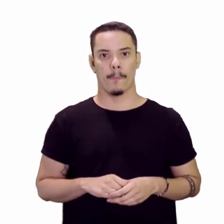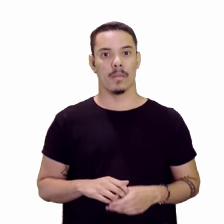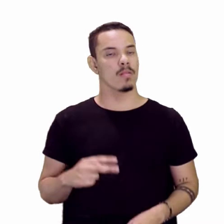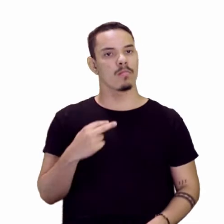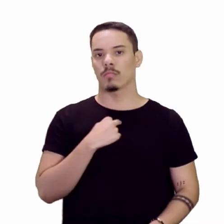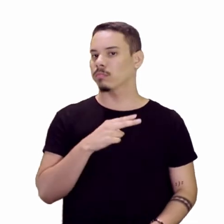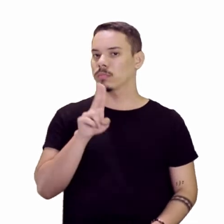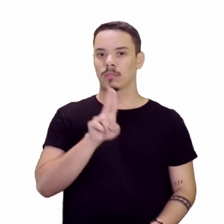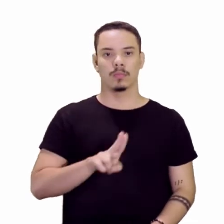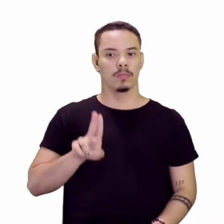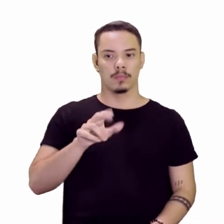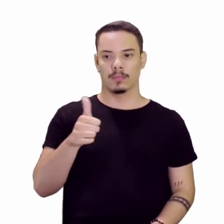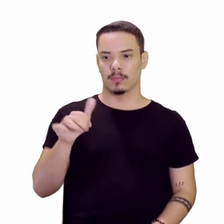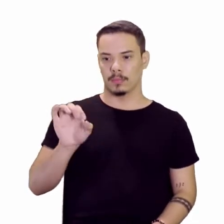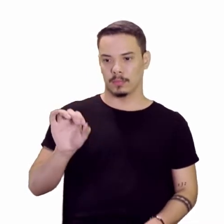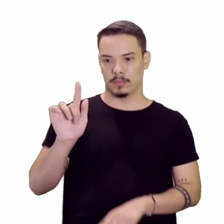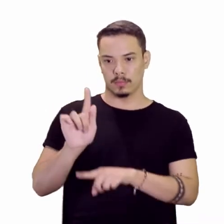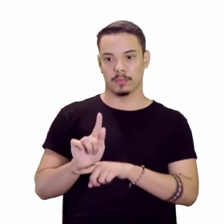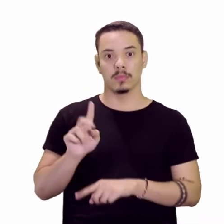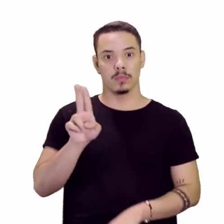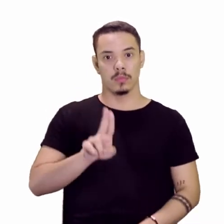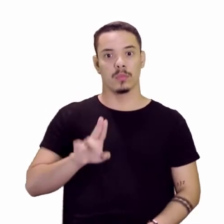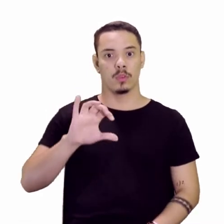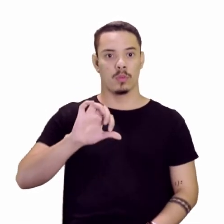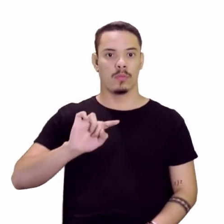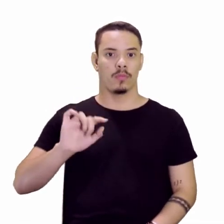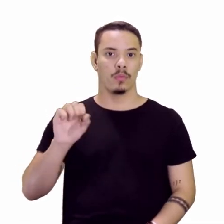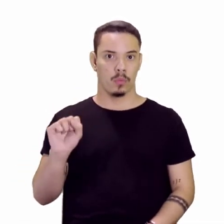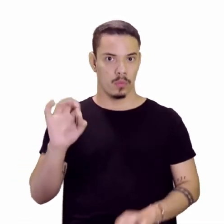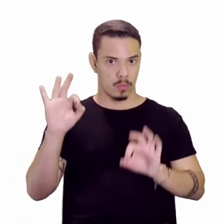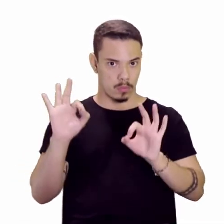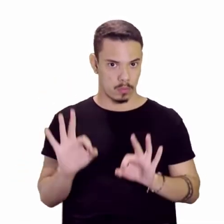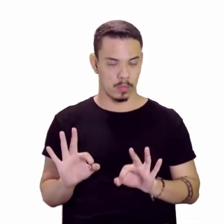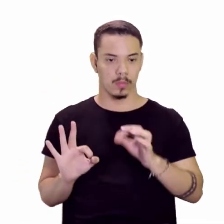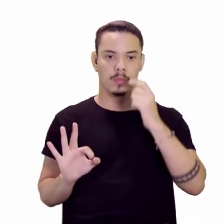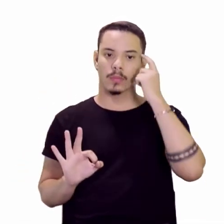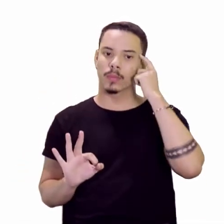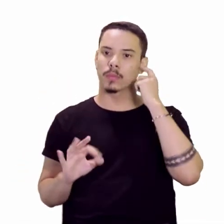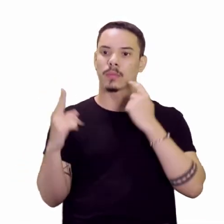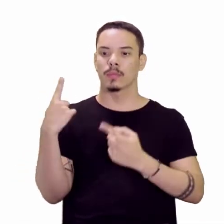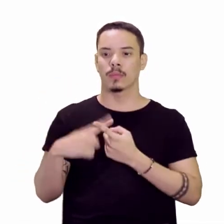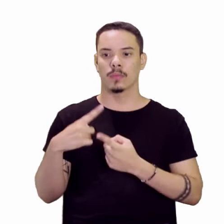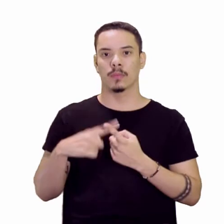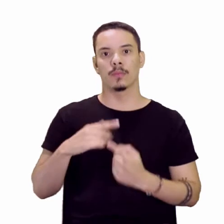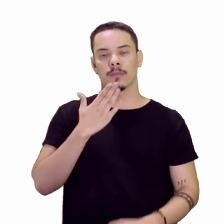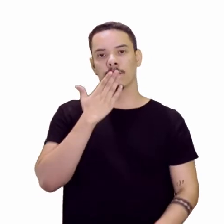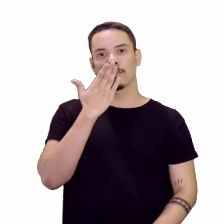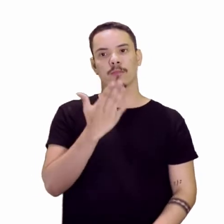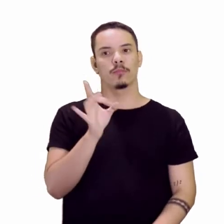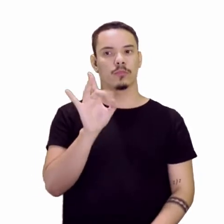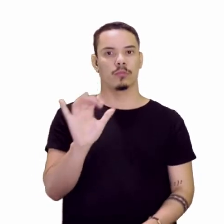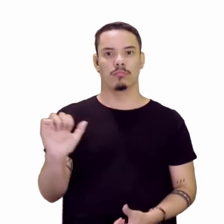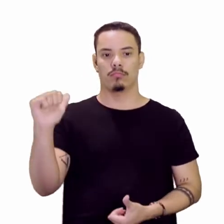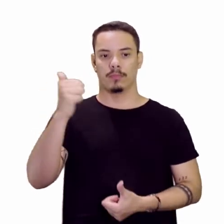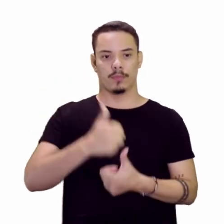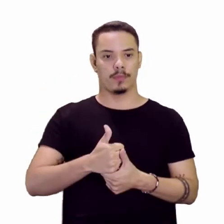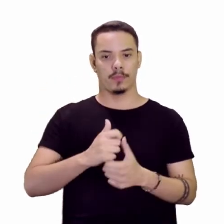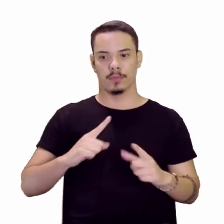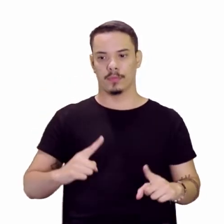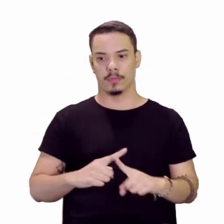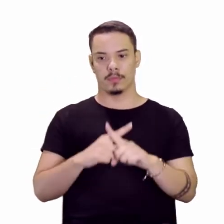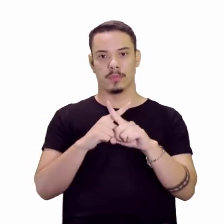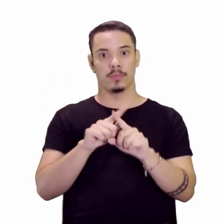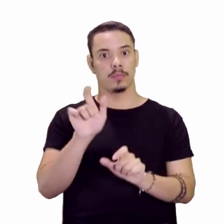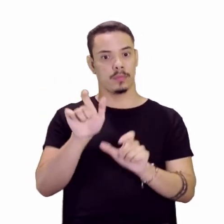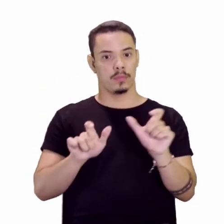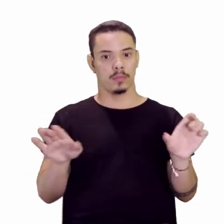pode usar 10 na gravidade, tem que usar 9,8, porque pediu, né? É só substituir ali, multiplica, olha a